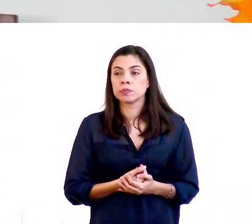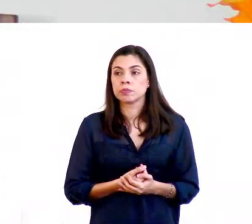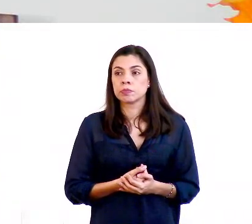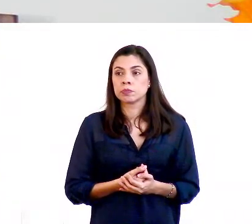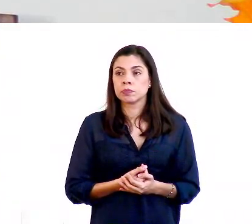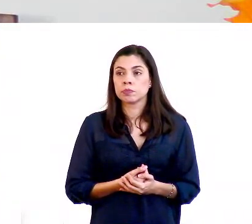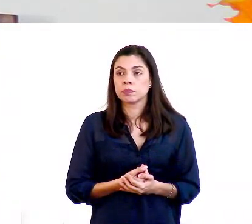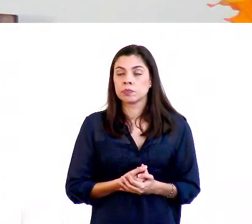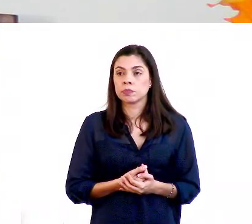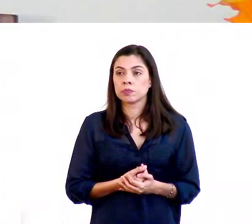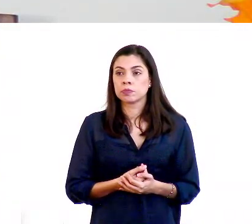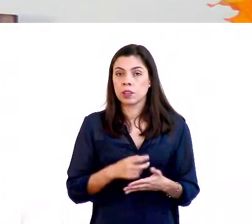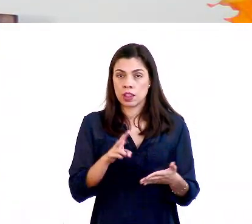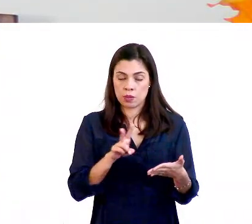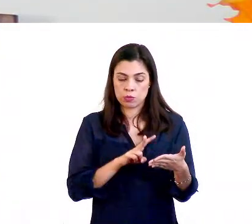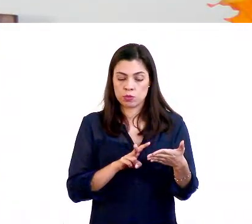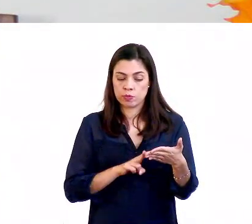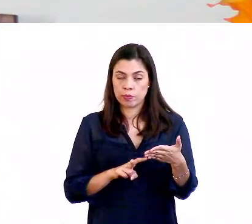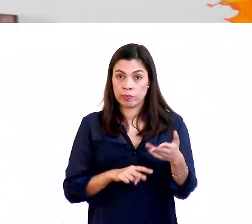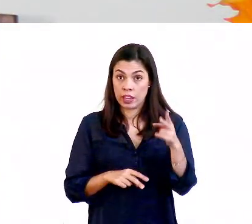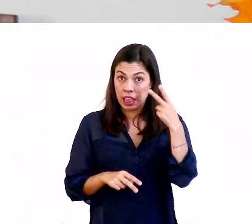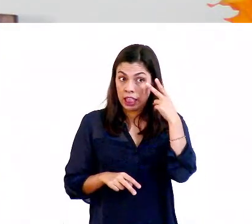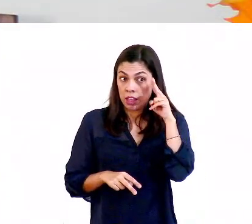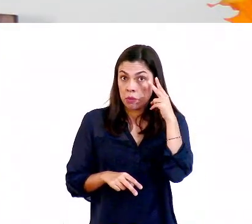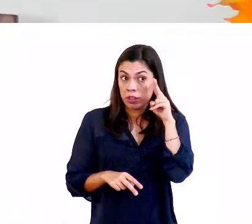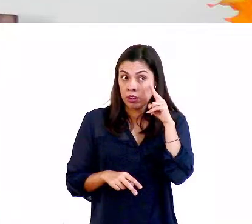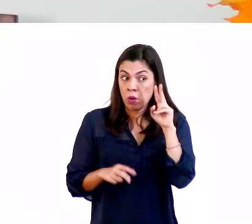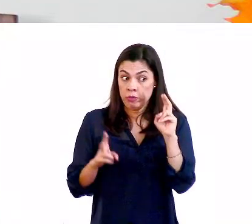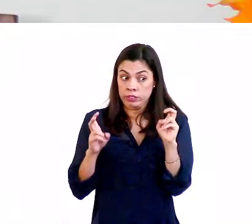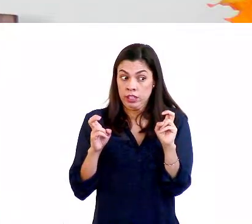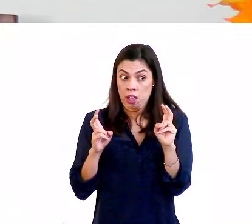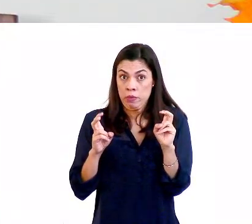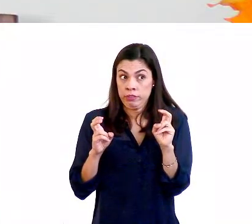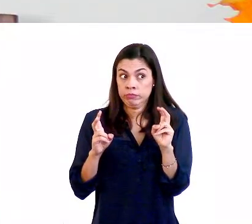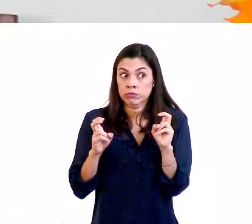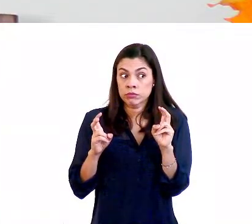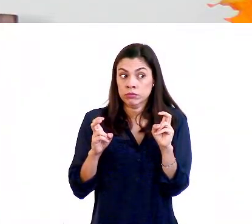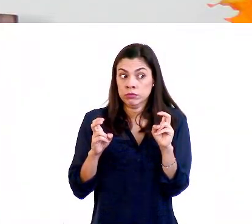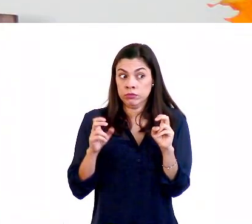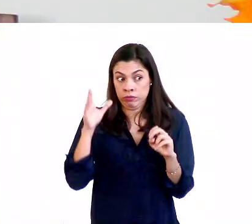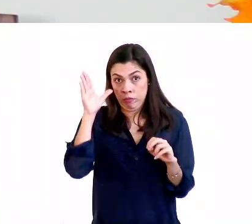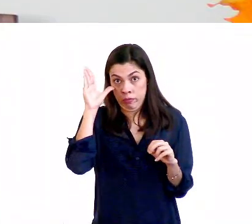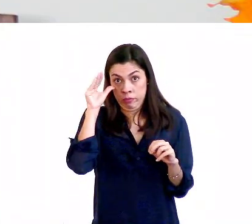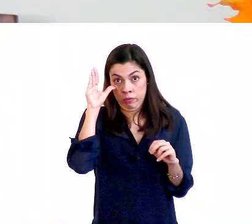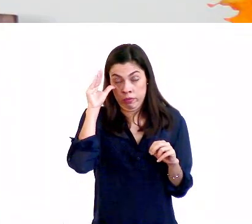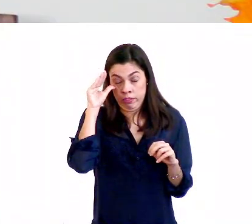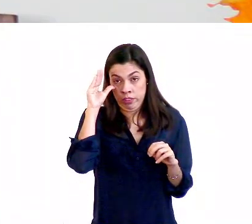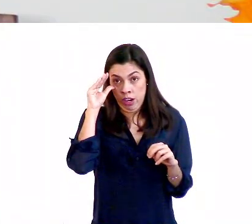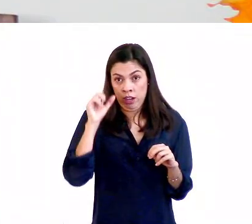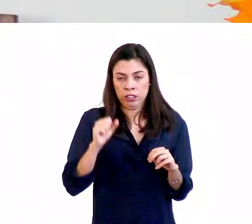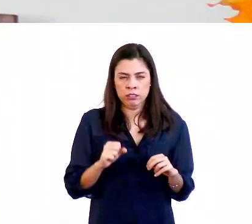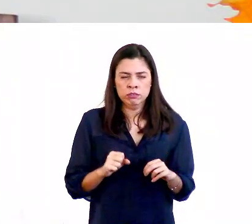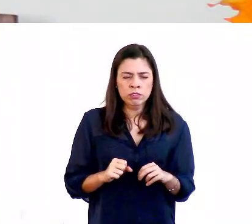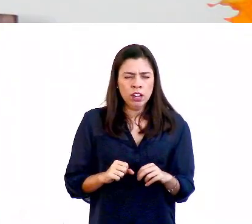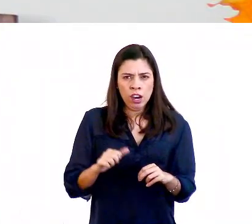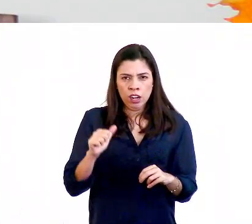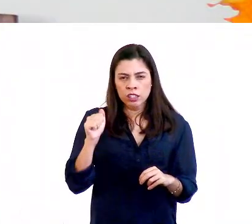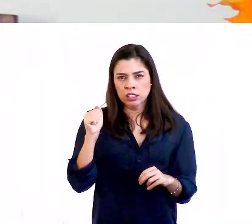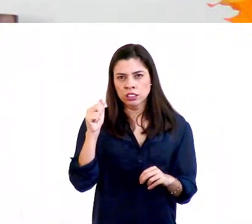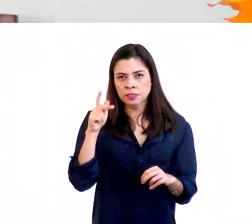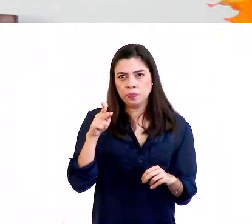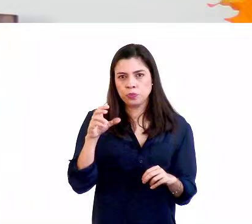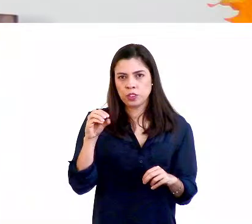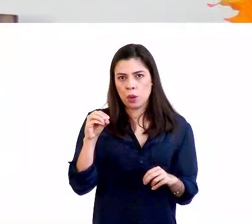por causa dessa assustadora advertência da palavra de Deus, porém não é o